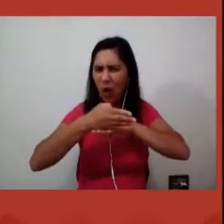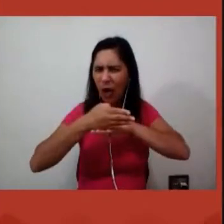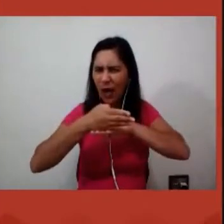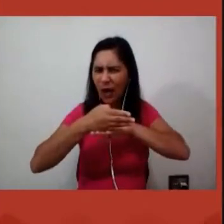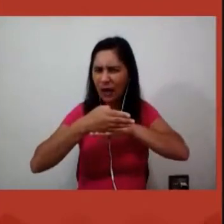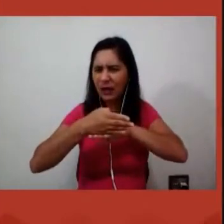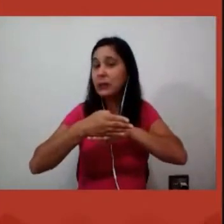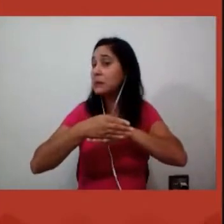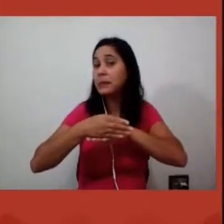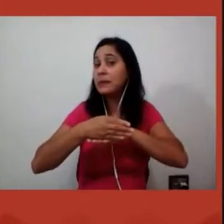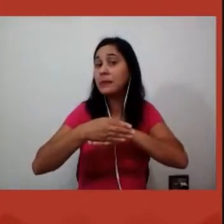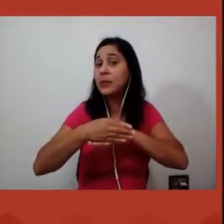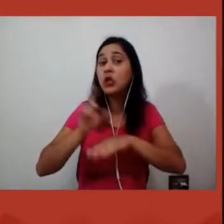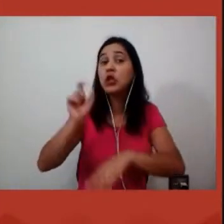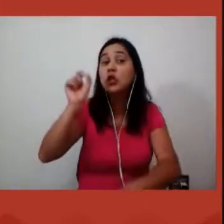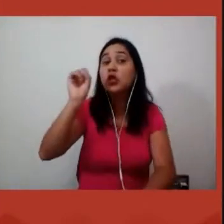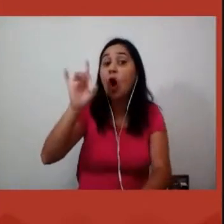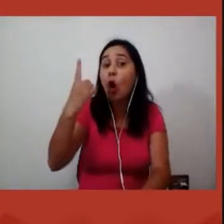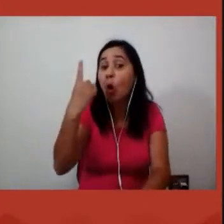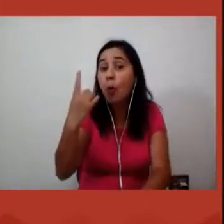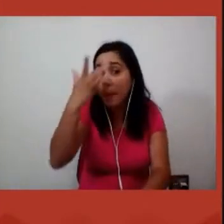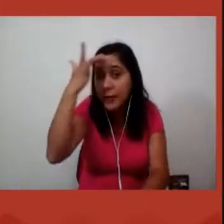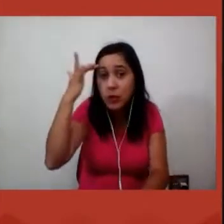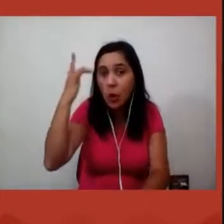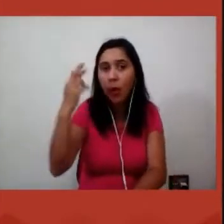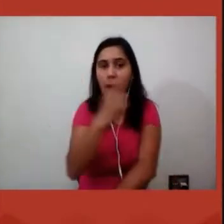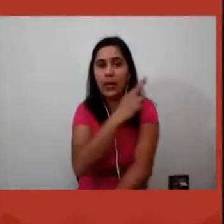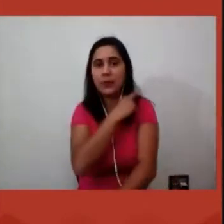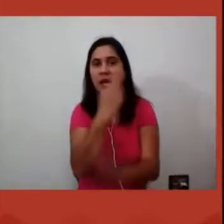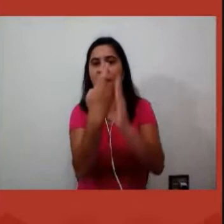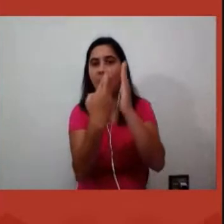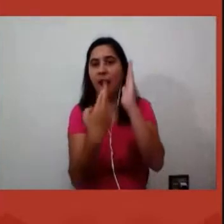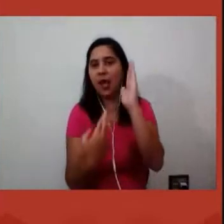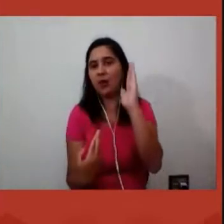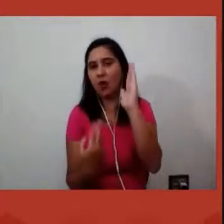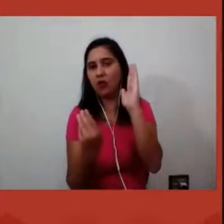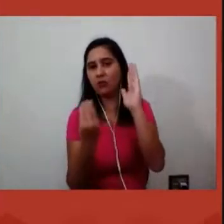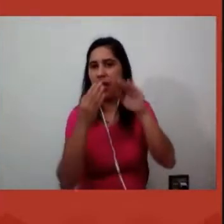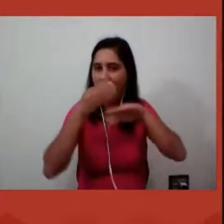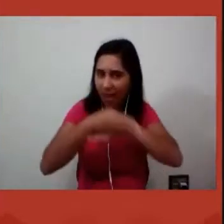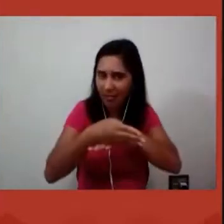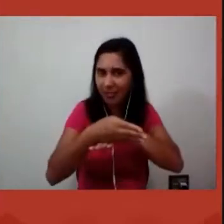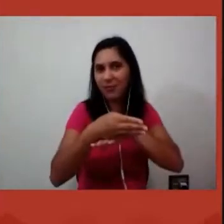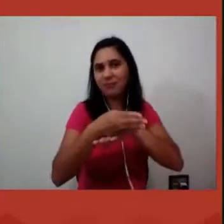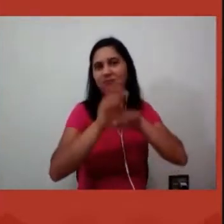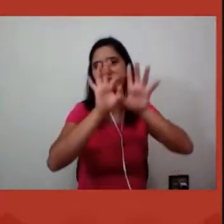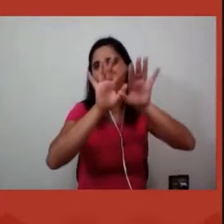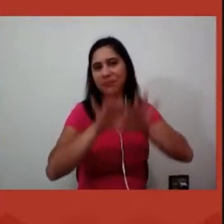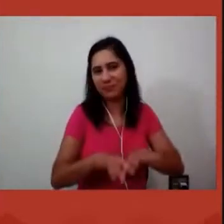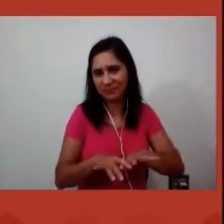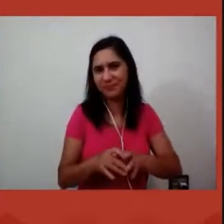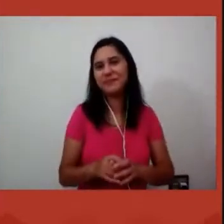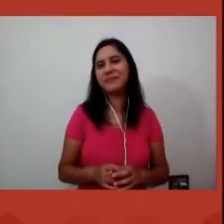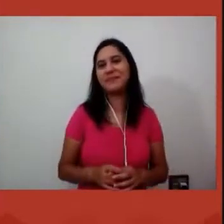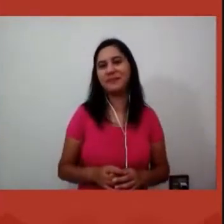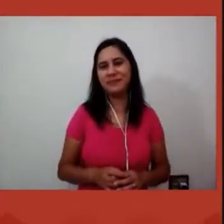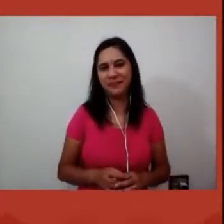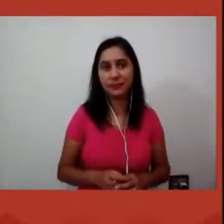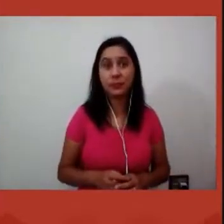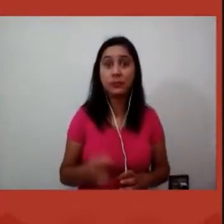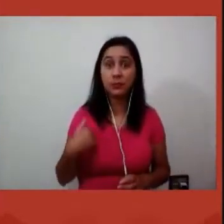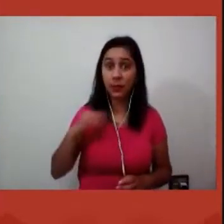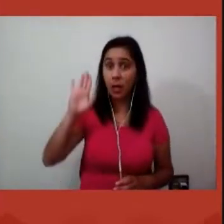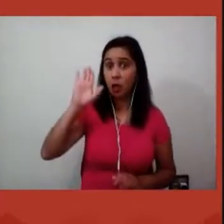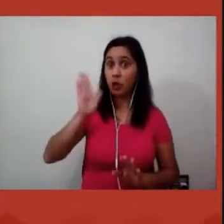É só a relatora, só um preenchimento por pequeno grupo. Eu já entrei